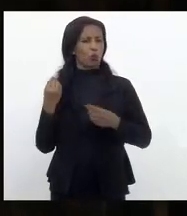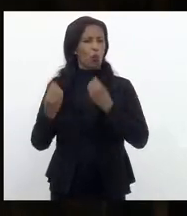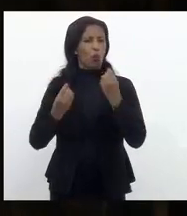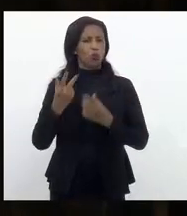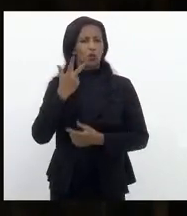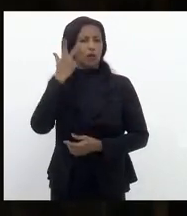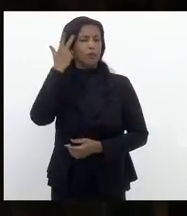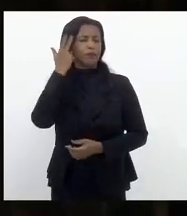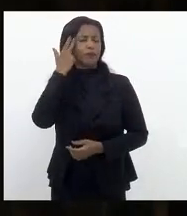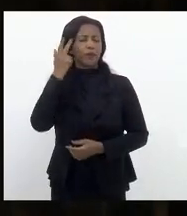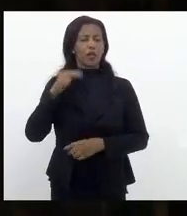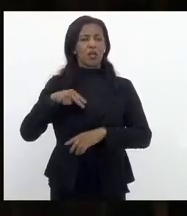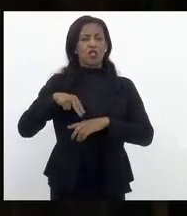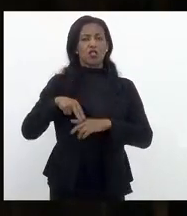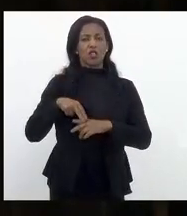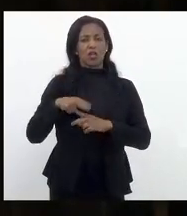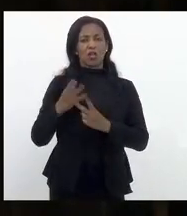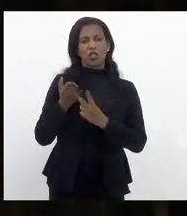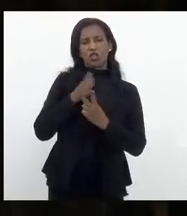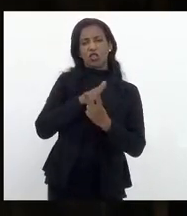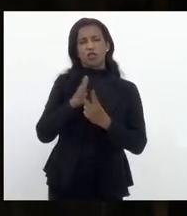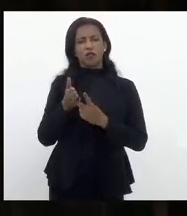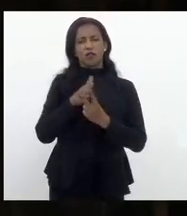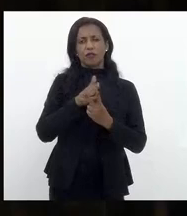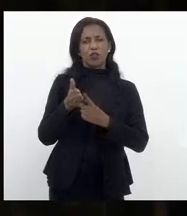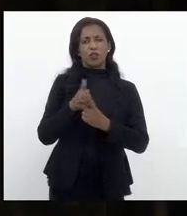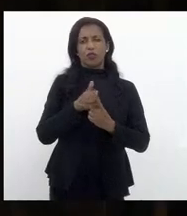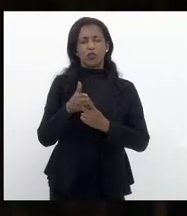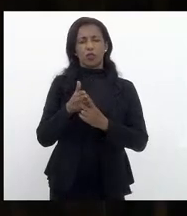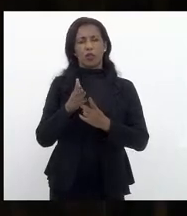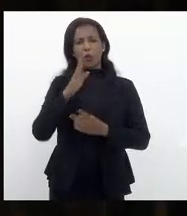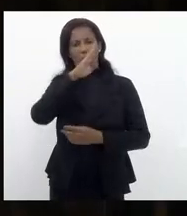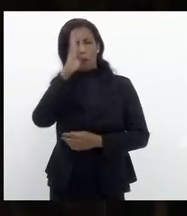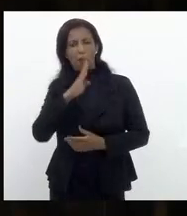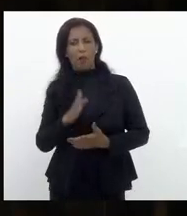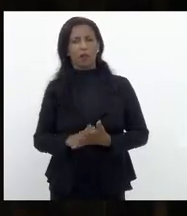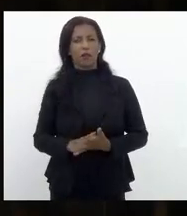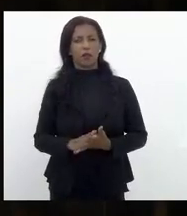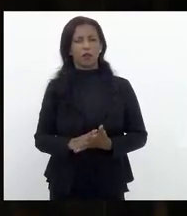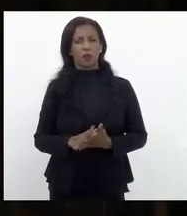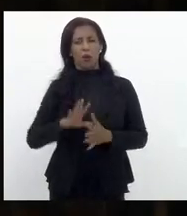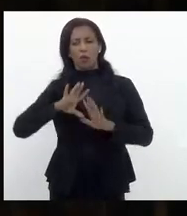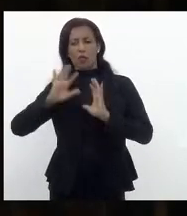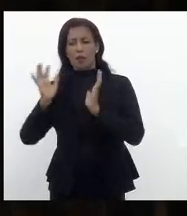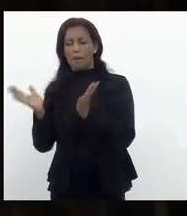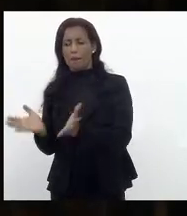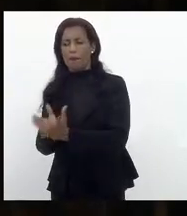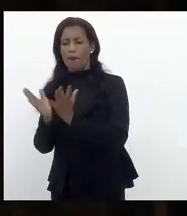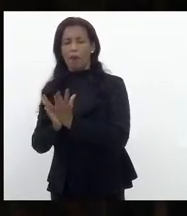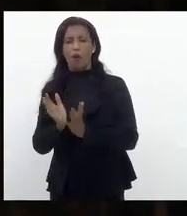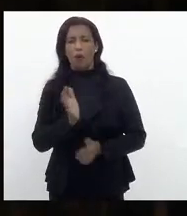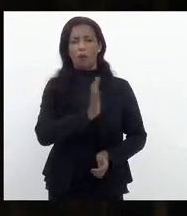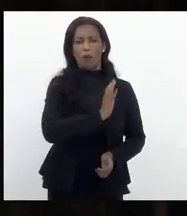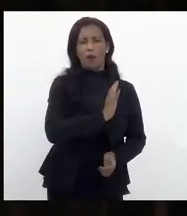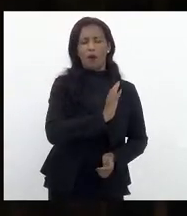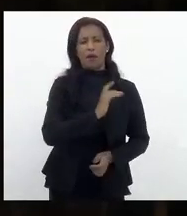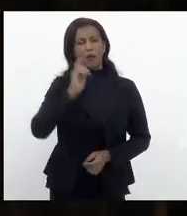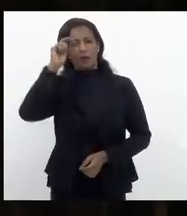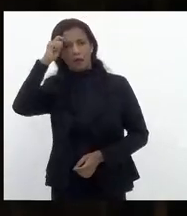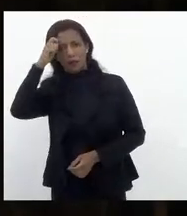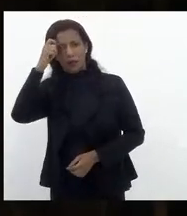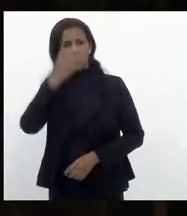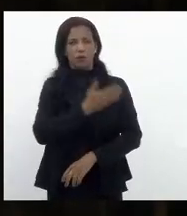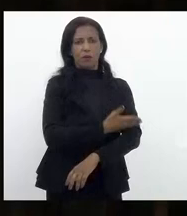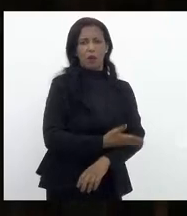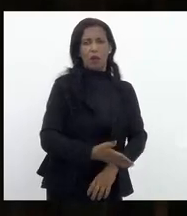peculiar de querer dividir como tentaram dividir o Brasil entre pobres e ricos entre negros e brancos